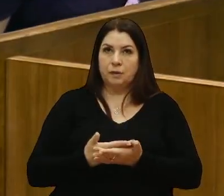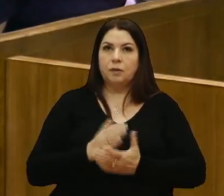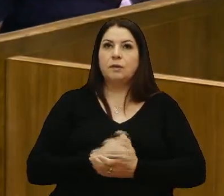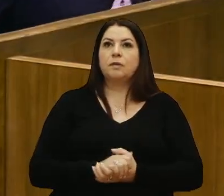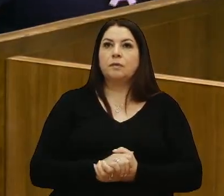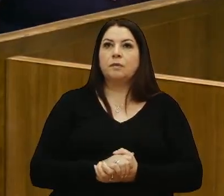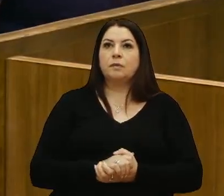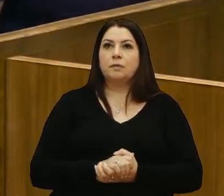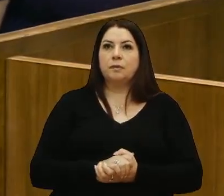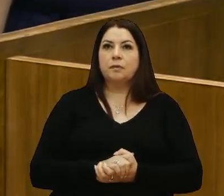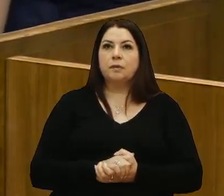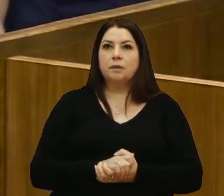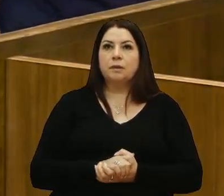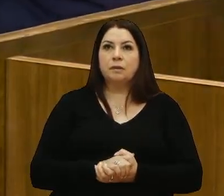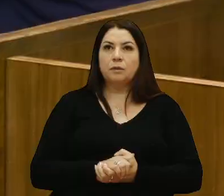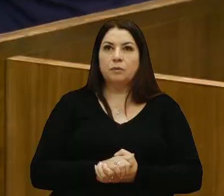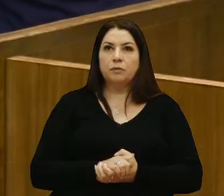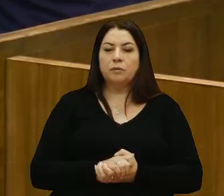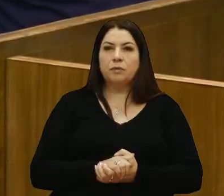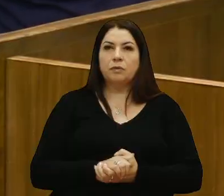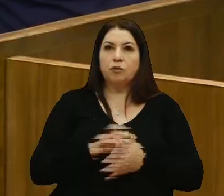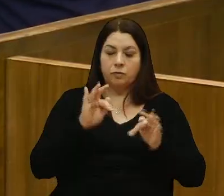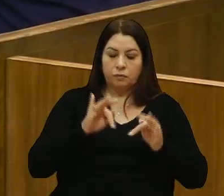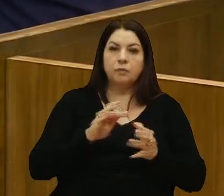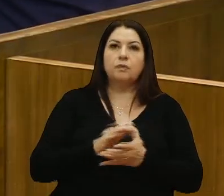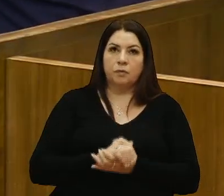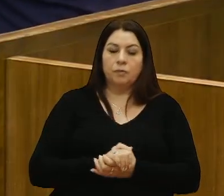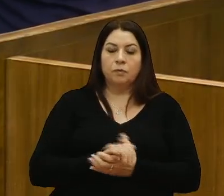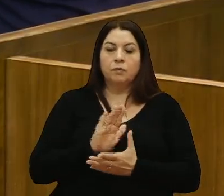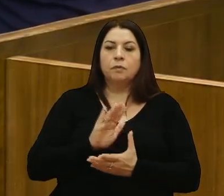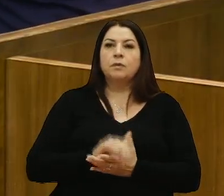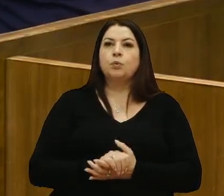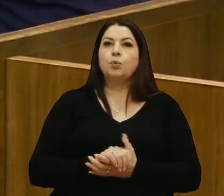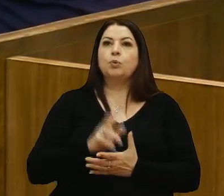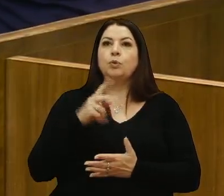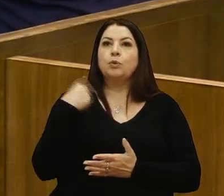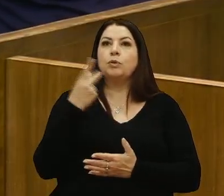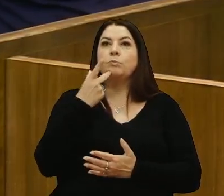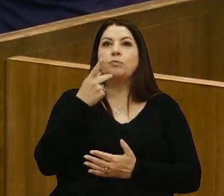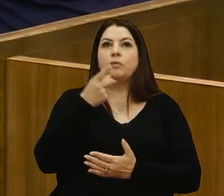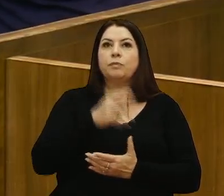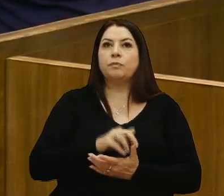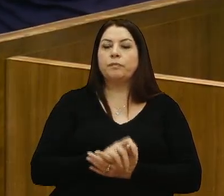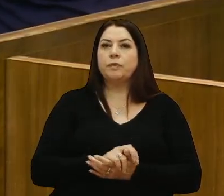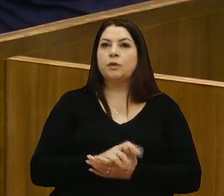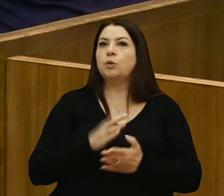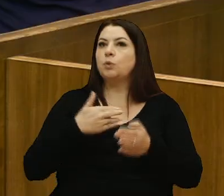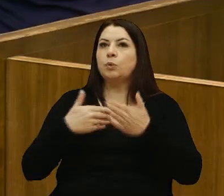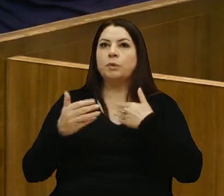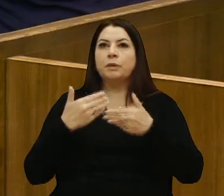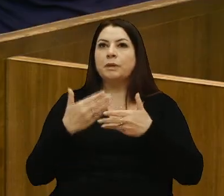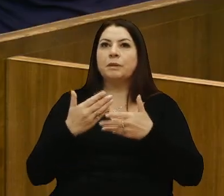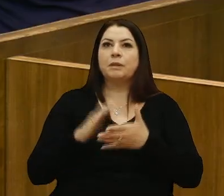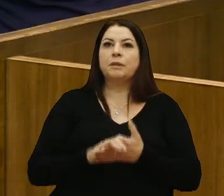tá? Já vou encerrar. E o que a gente colocou? Que qualquer